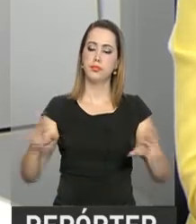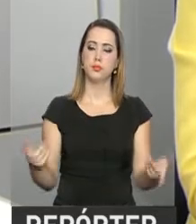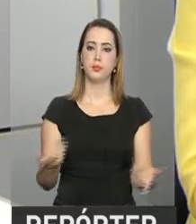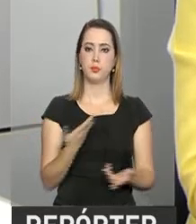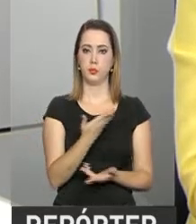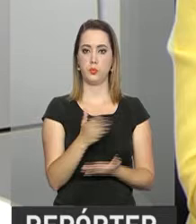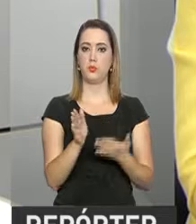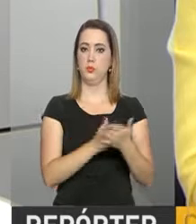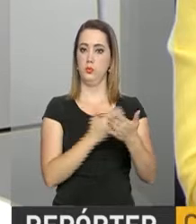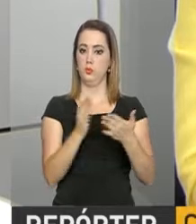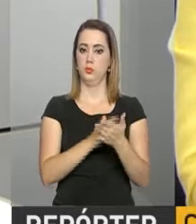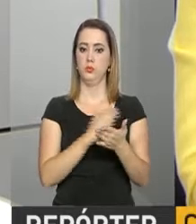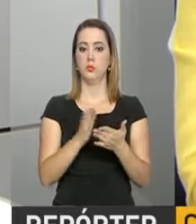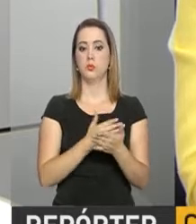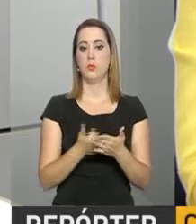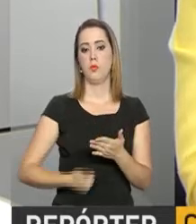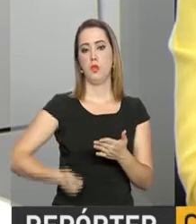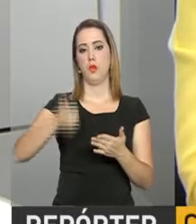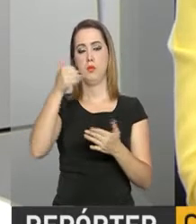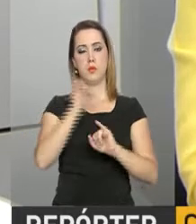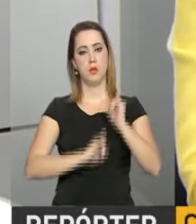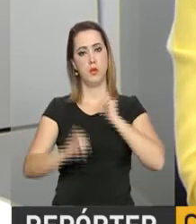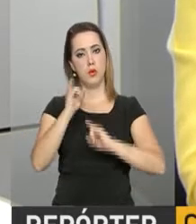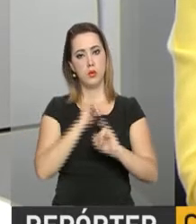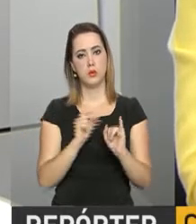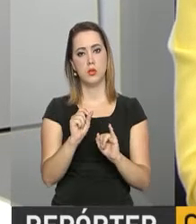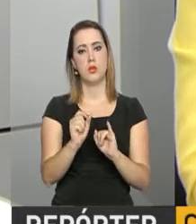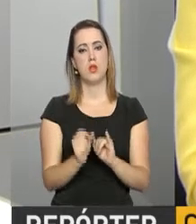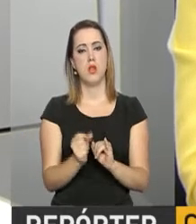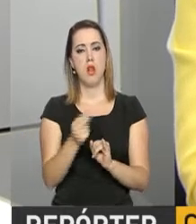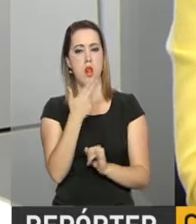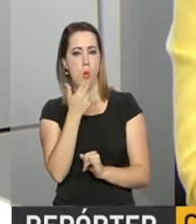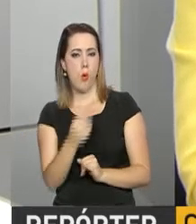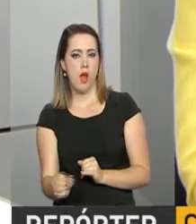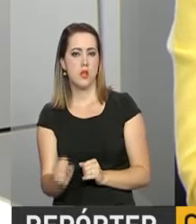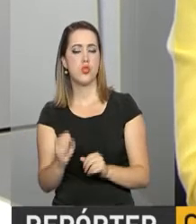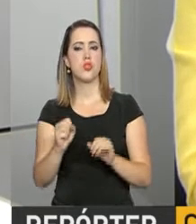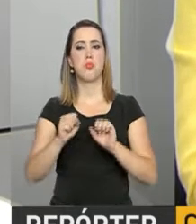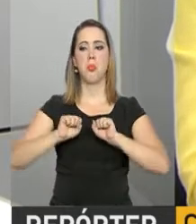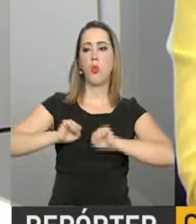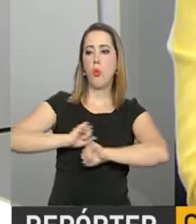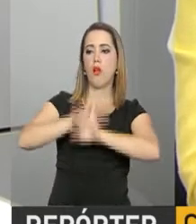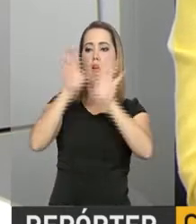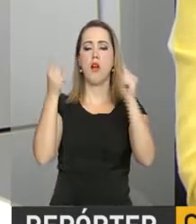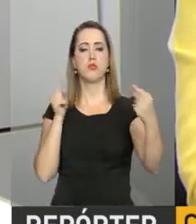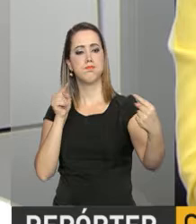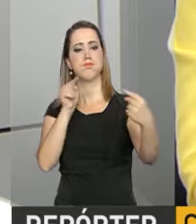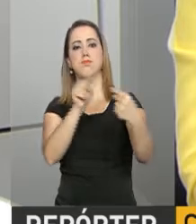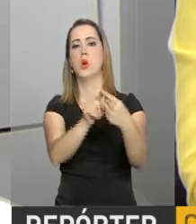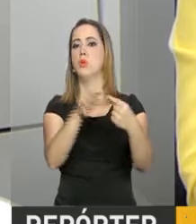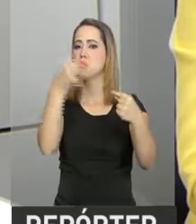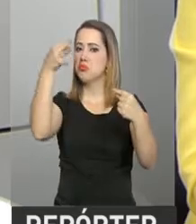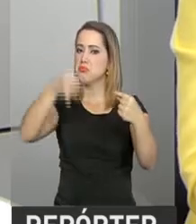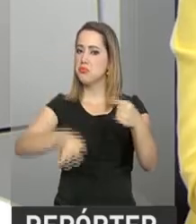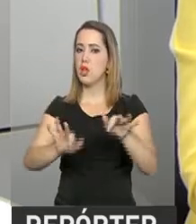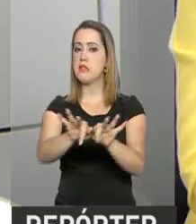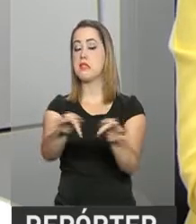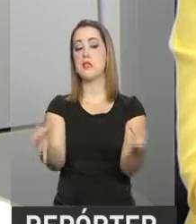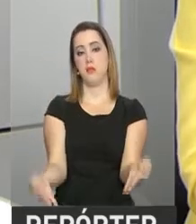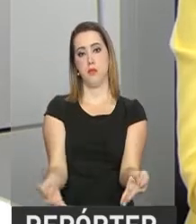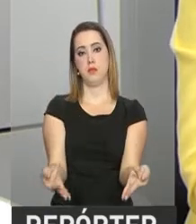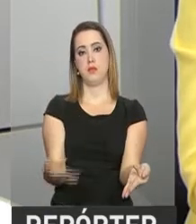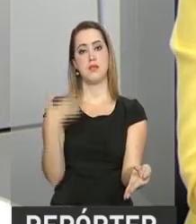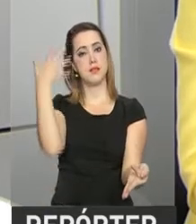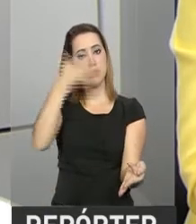ela vem trazer maiores informações numa linguagem clara, objetiva, para que os consumidores conheçam quais são